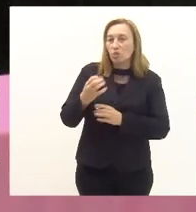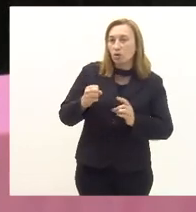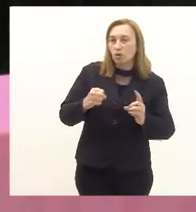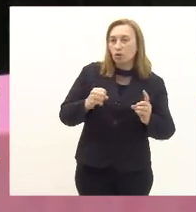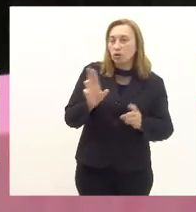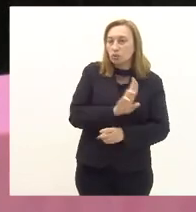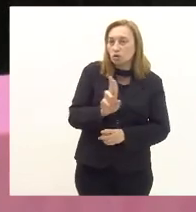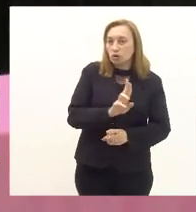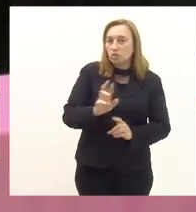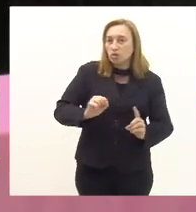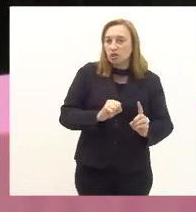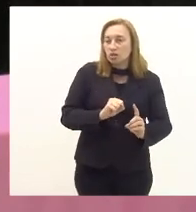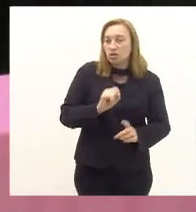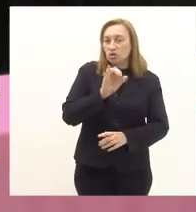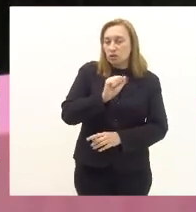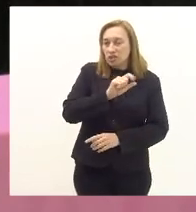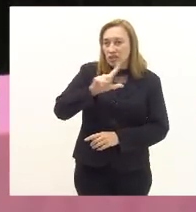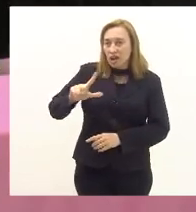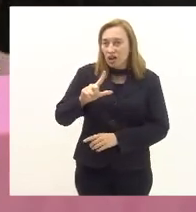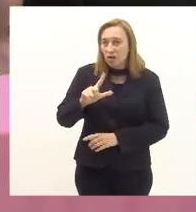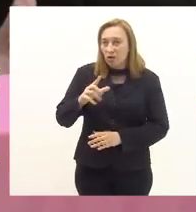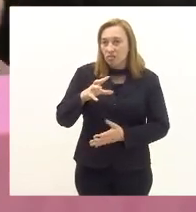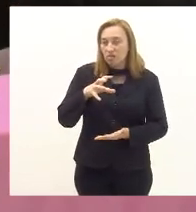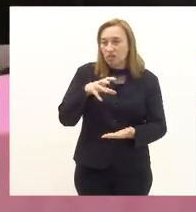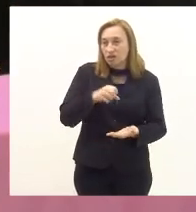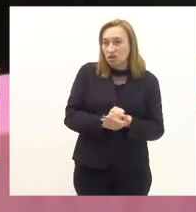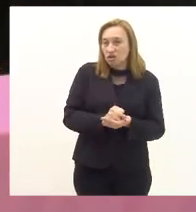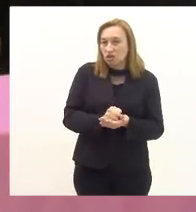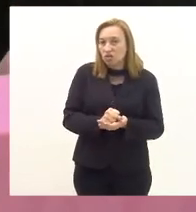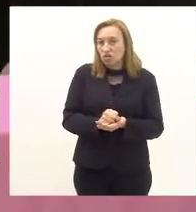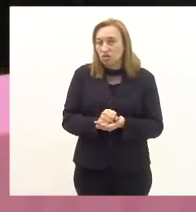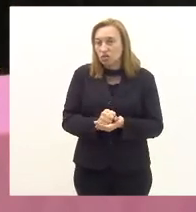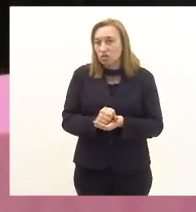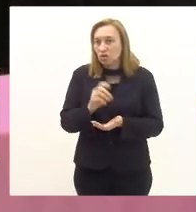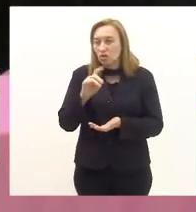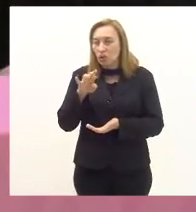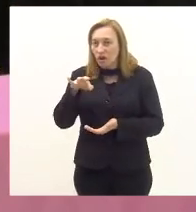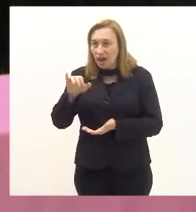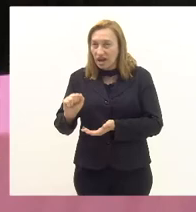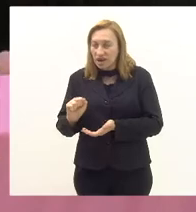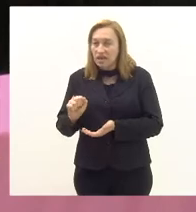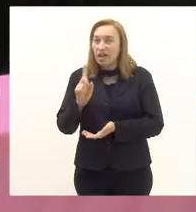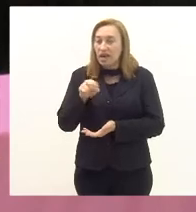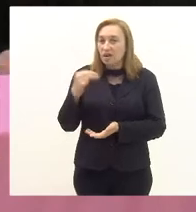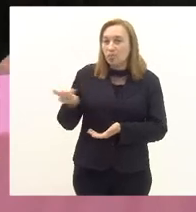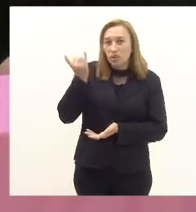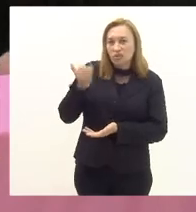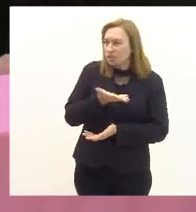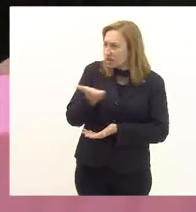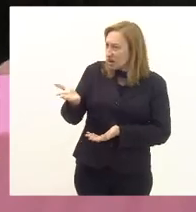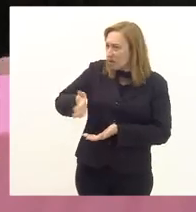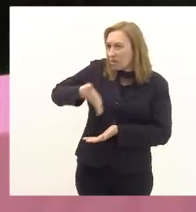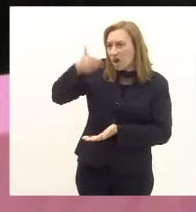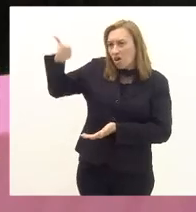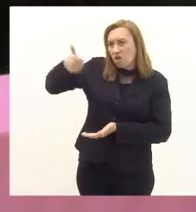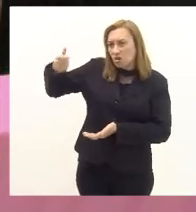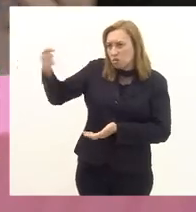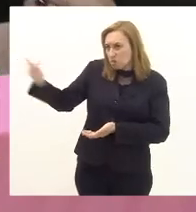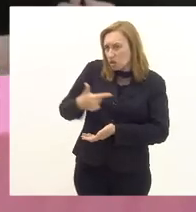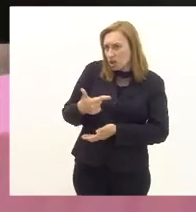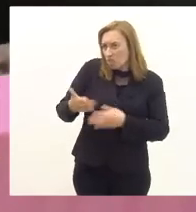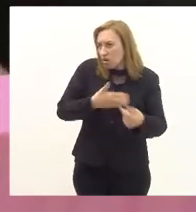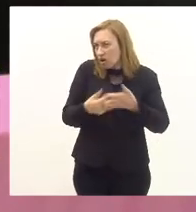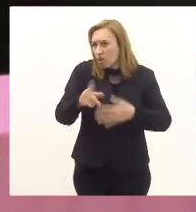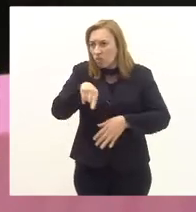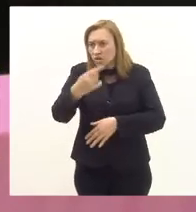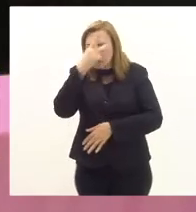registro de ocorrência. Então, isso parece, mas isso é muito importante, vocês melhores do que ninguém sabem disso, né? Em